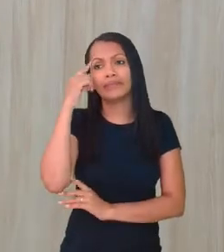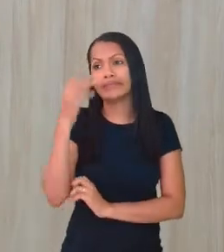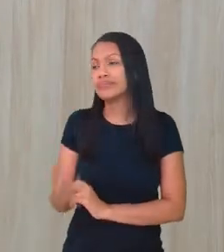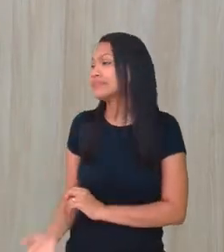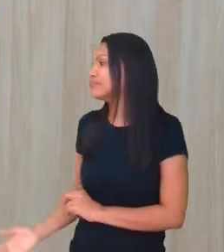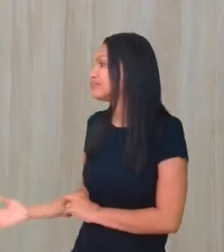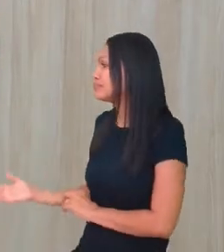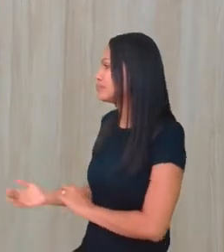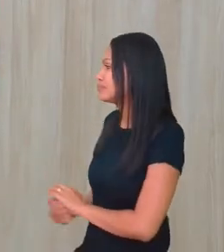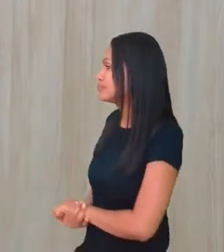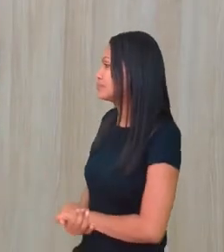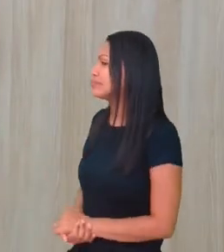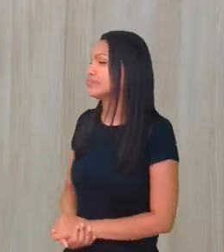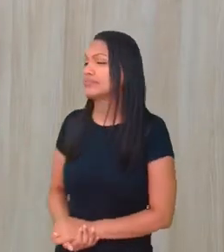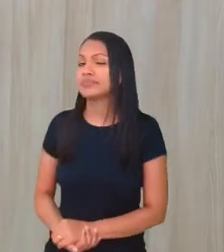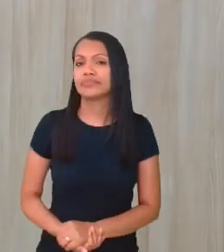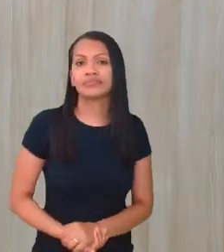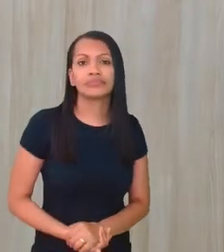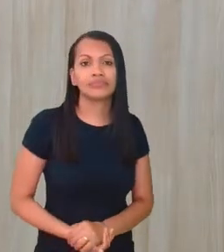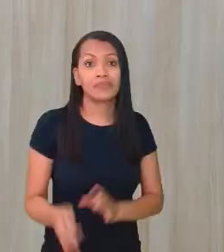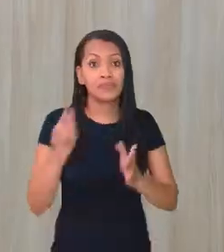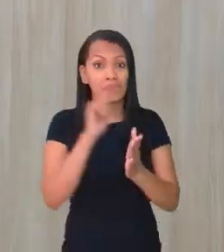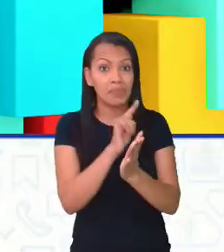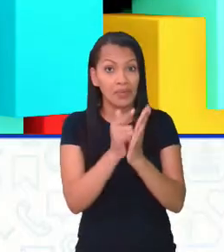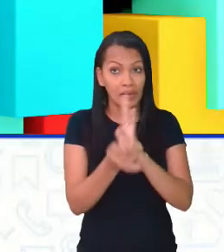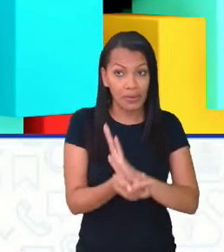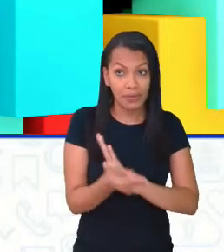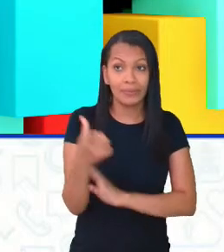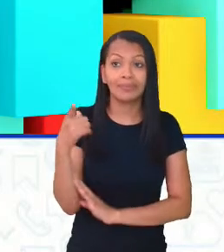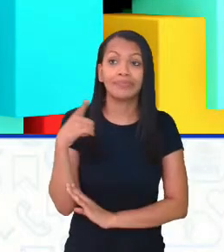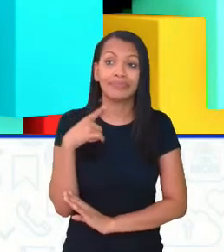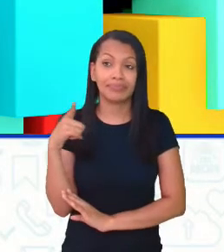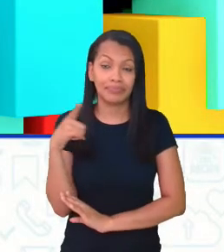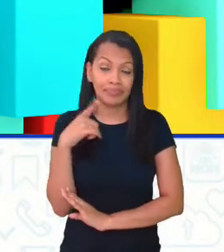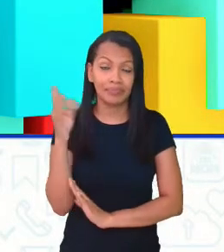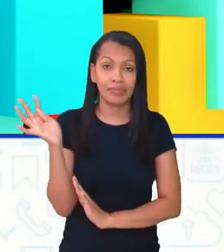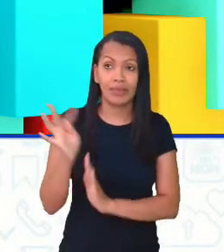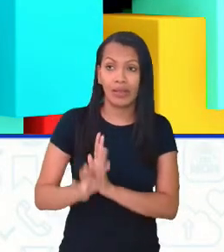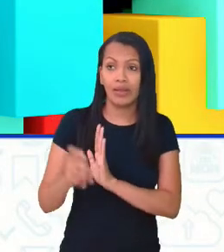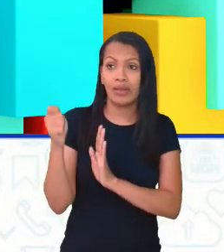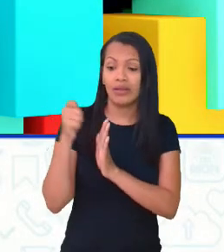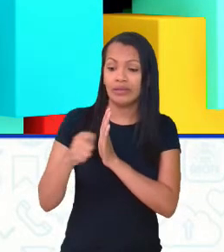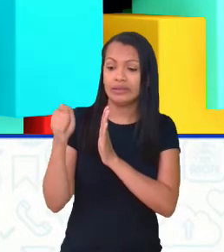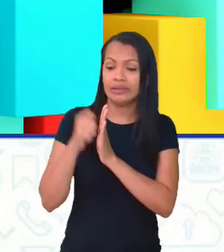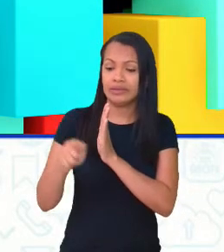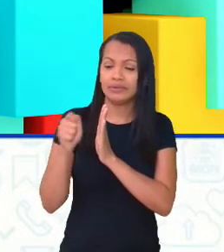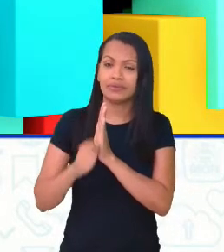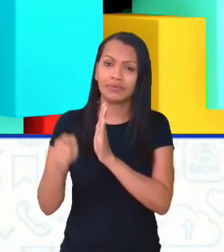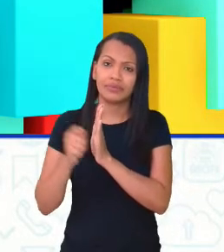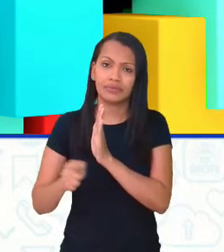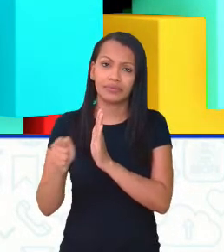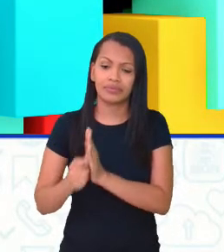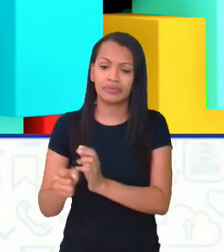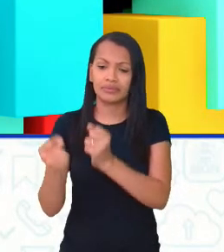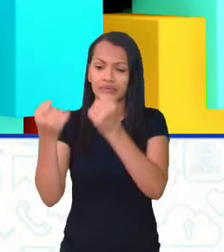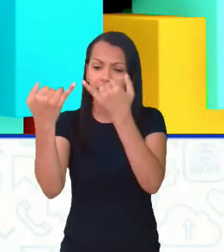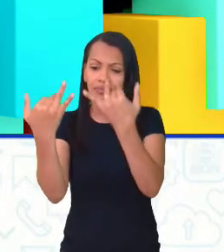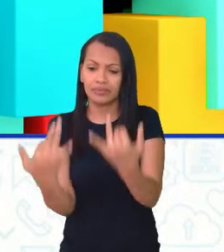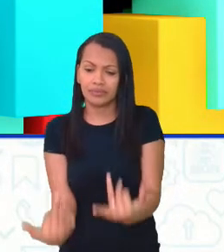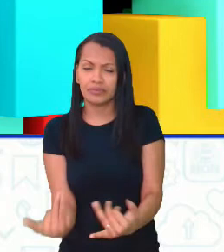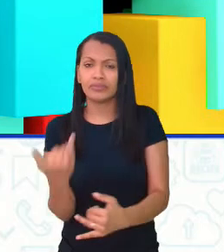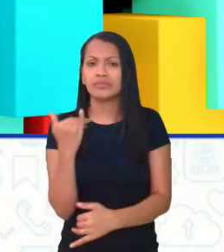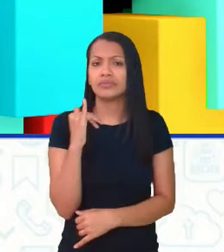crônica será um gênero textual, ou seja, uma produção escrita, discursiva, que narra